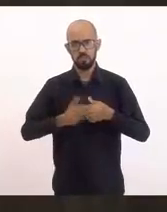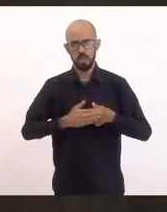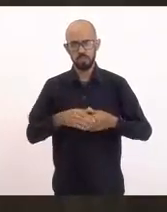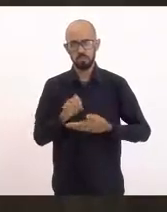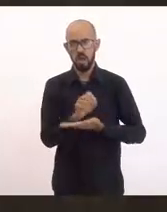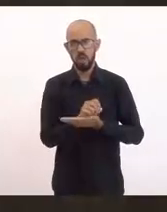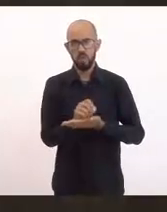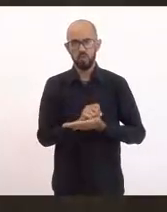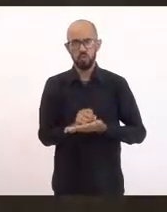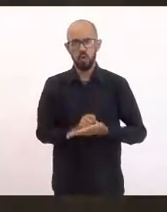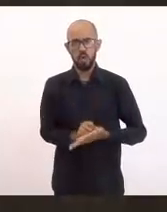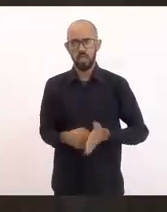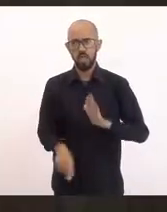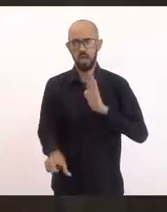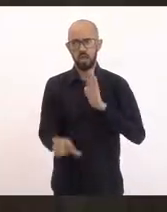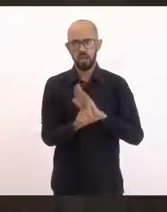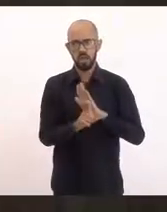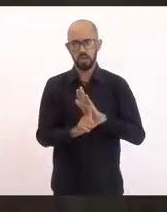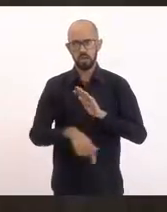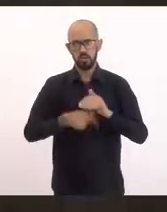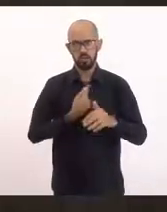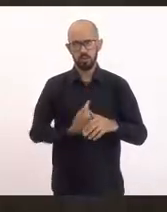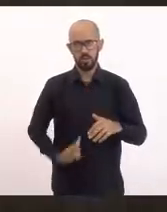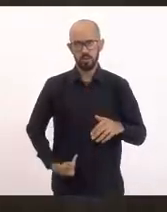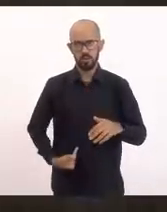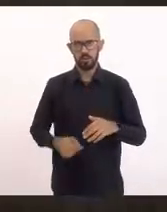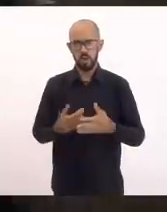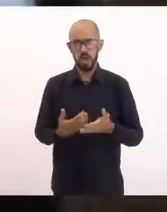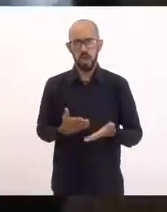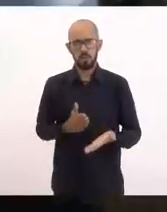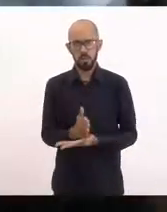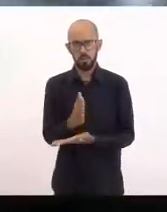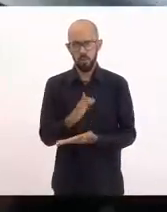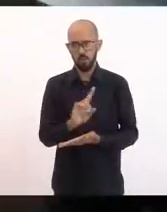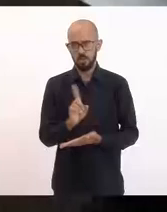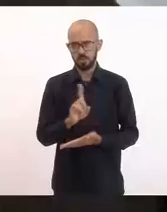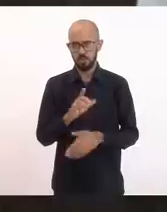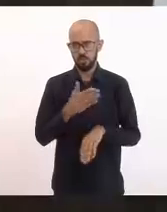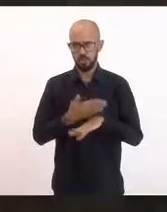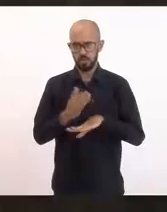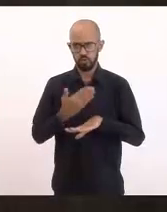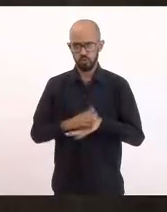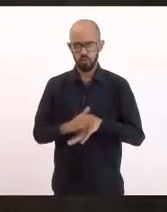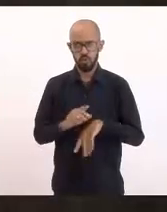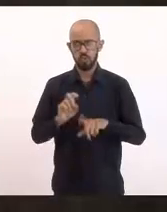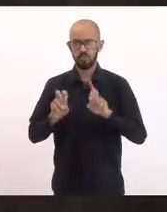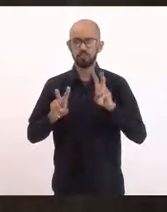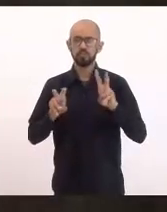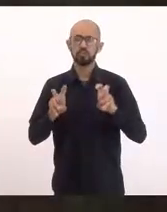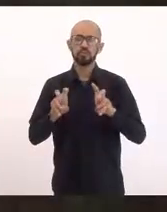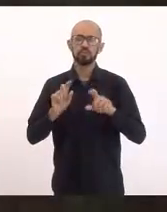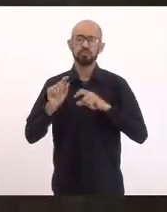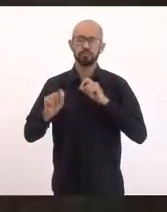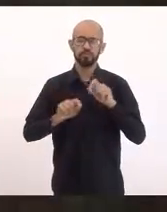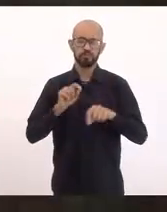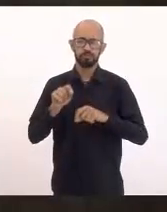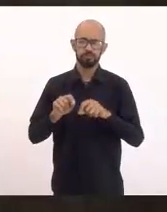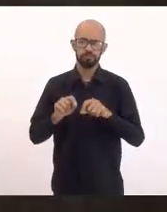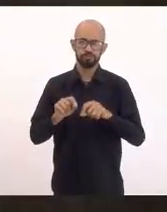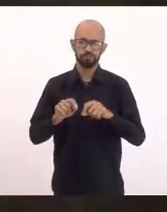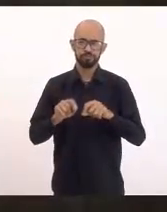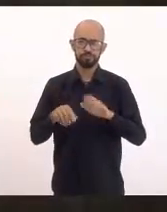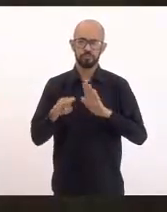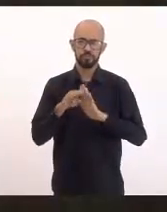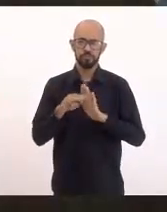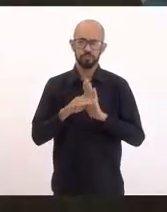autora da lei que o governador sancionou, mas não colocou em prática, de